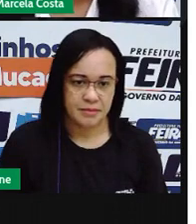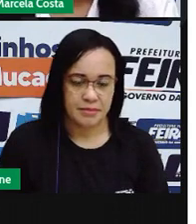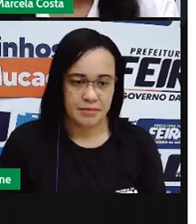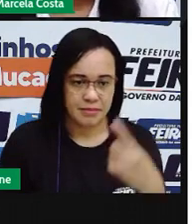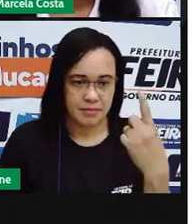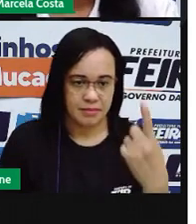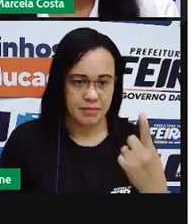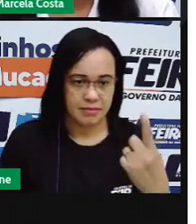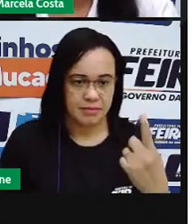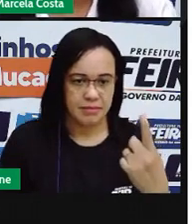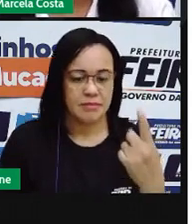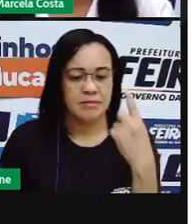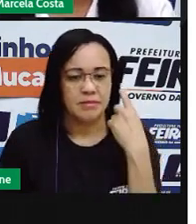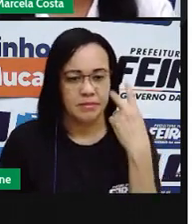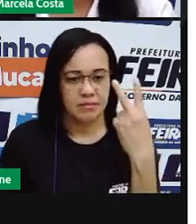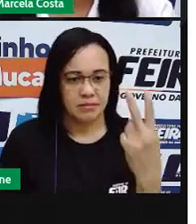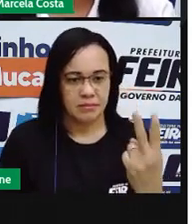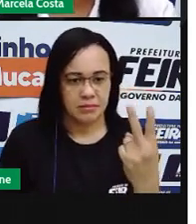Uma,